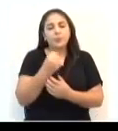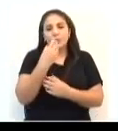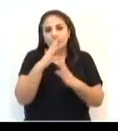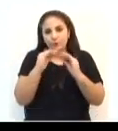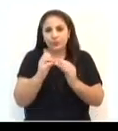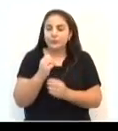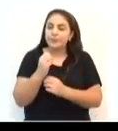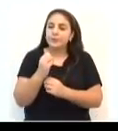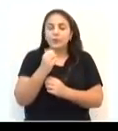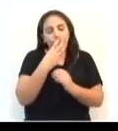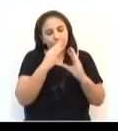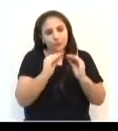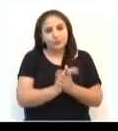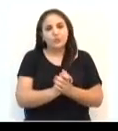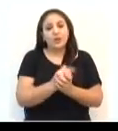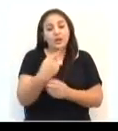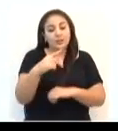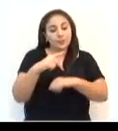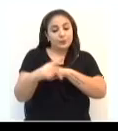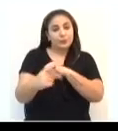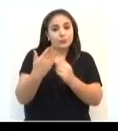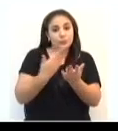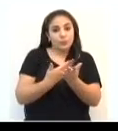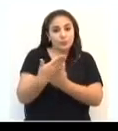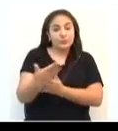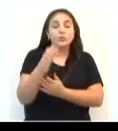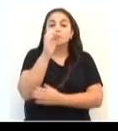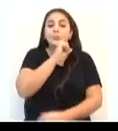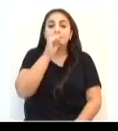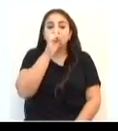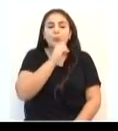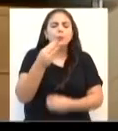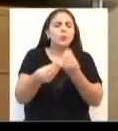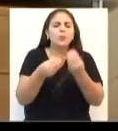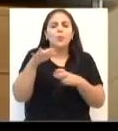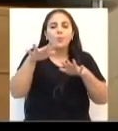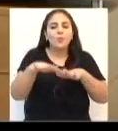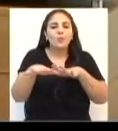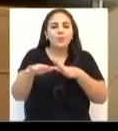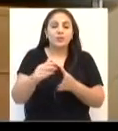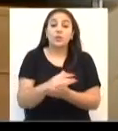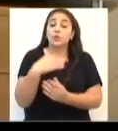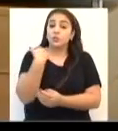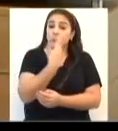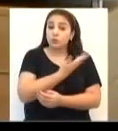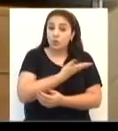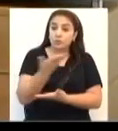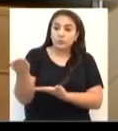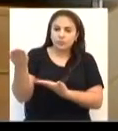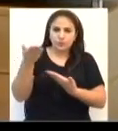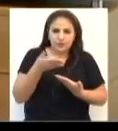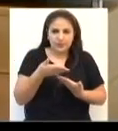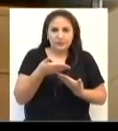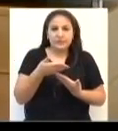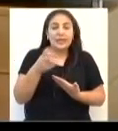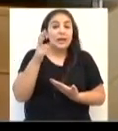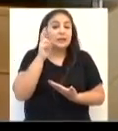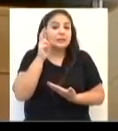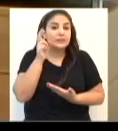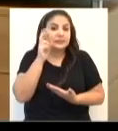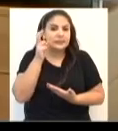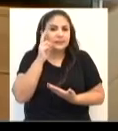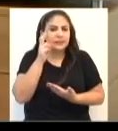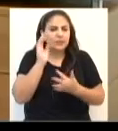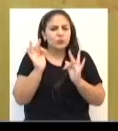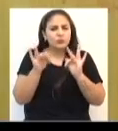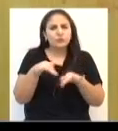Passo Fundo a vacinação iniciou no sábado. Como é que foi esse mutirão, então? Bom, nós recebemos as doses do estado na quinta-feira, final